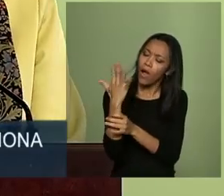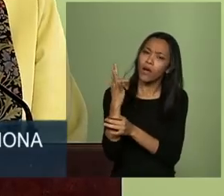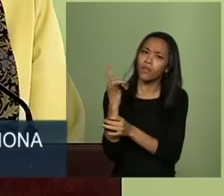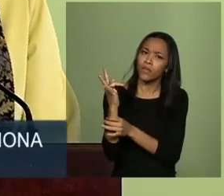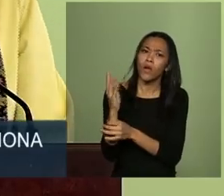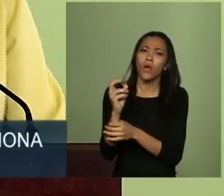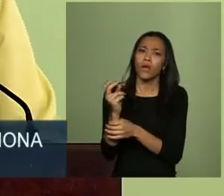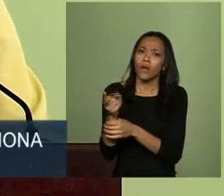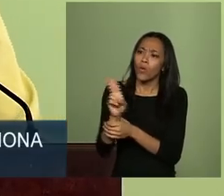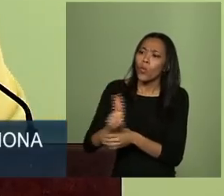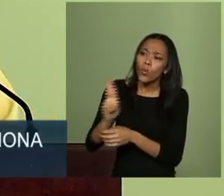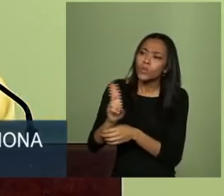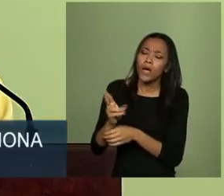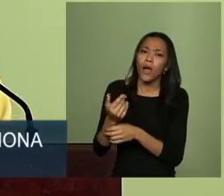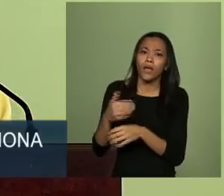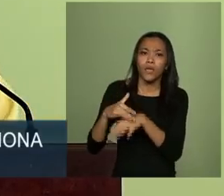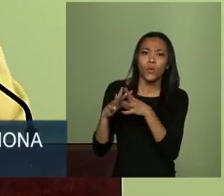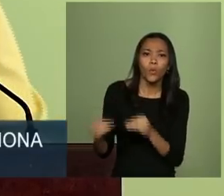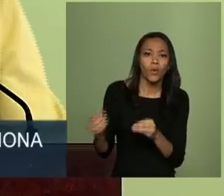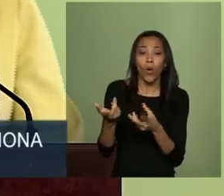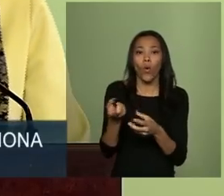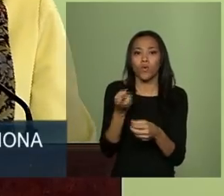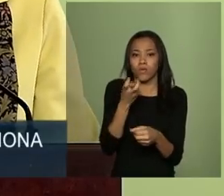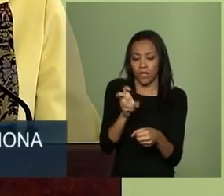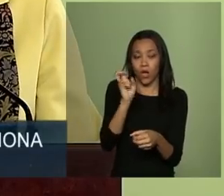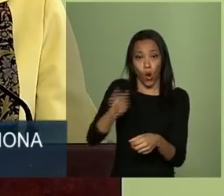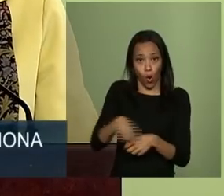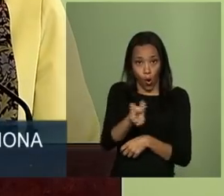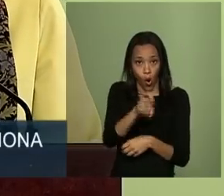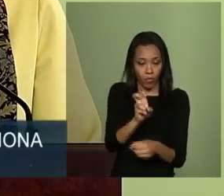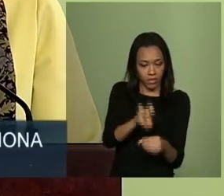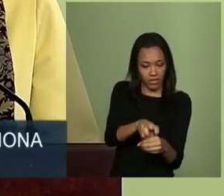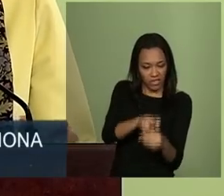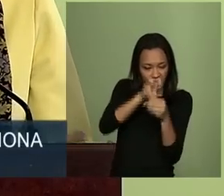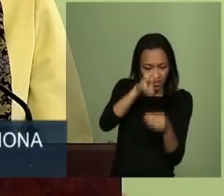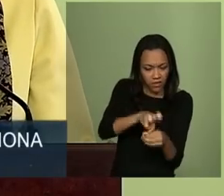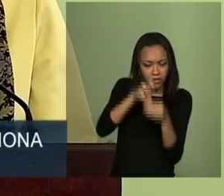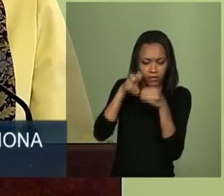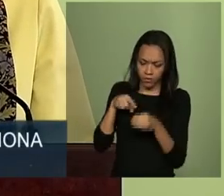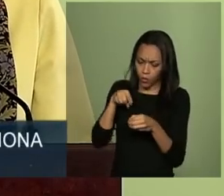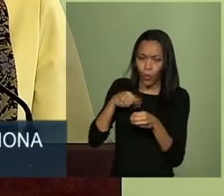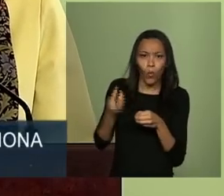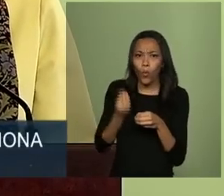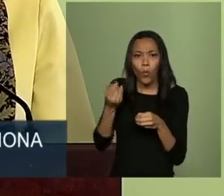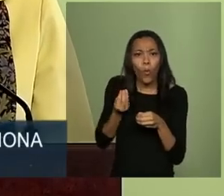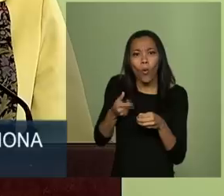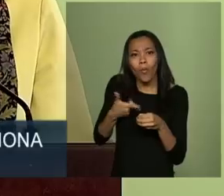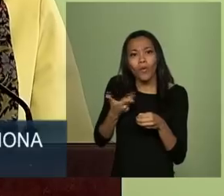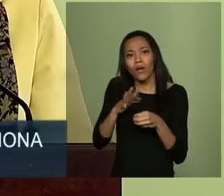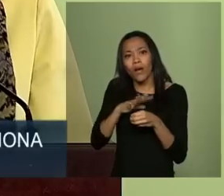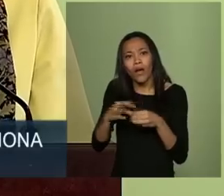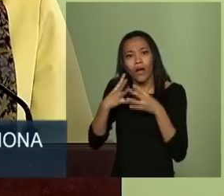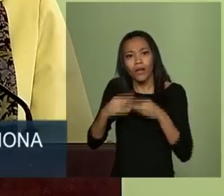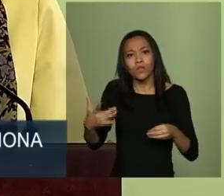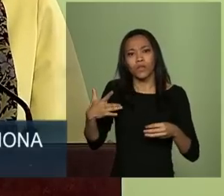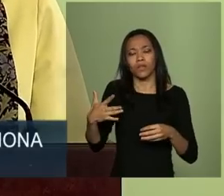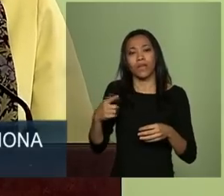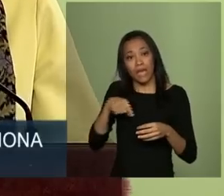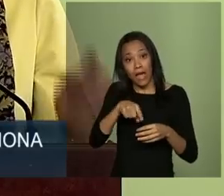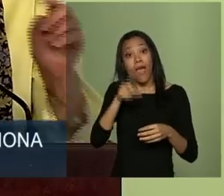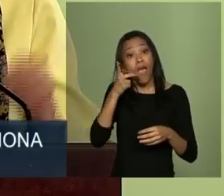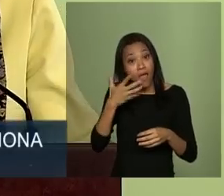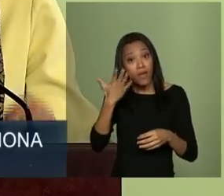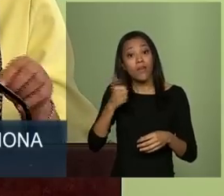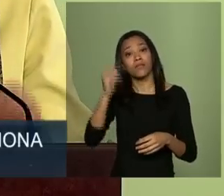ou o veneno da cobra, ou, enfim, o que for usado como insumo, são os povos tradicionais e eles vão ser